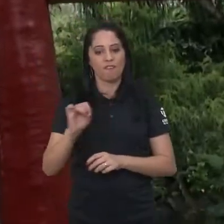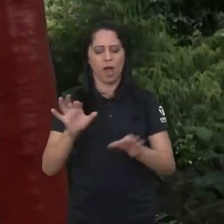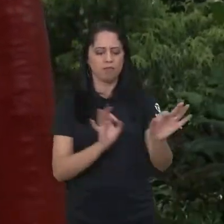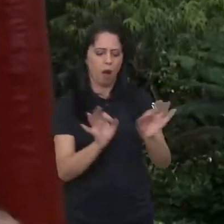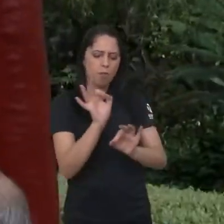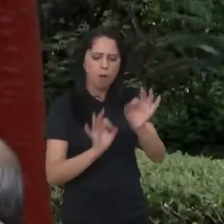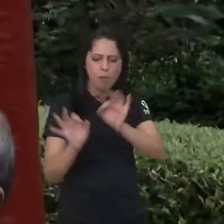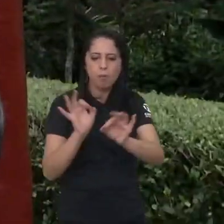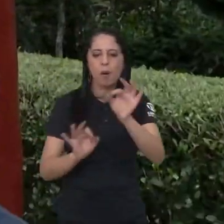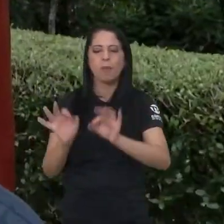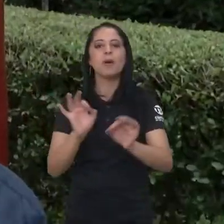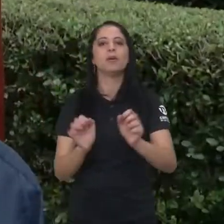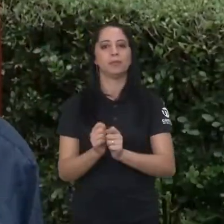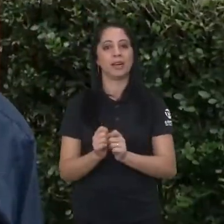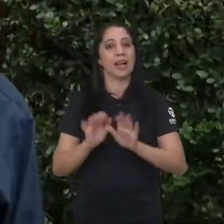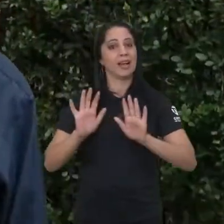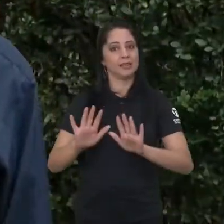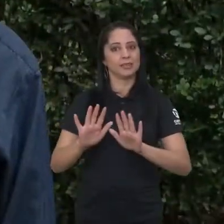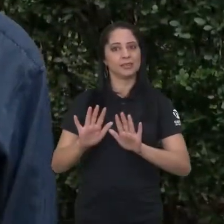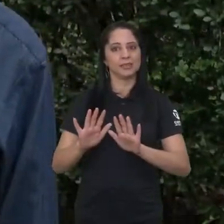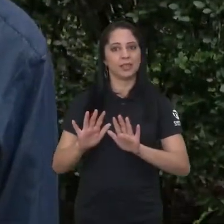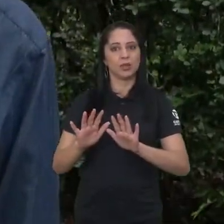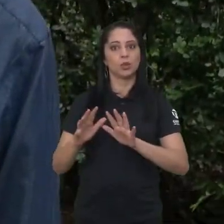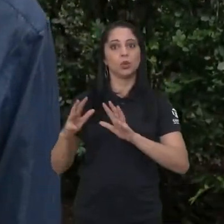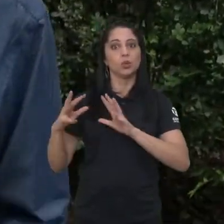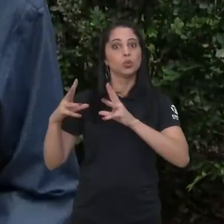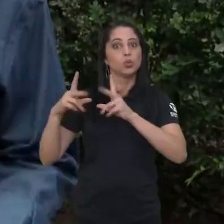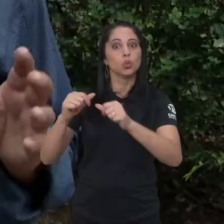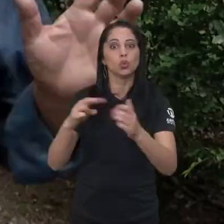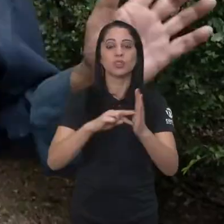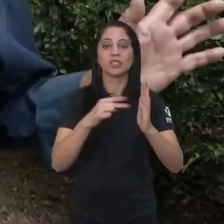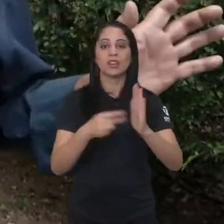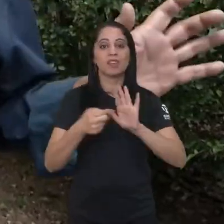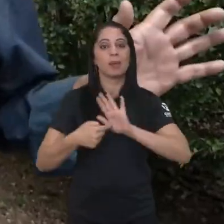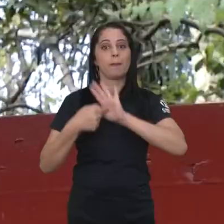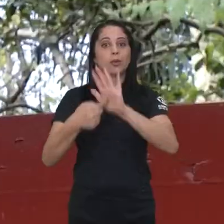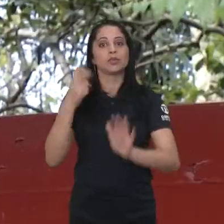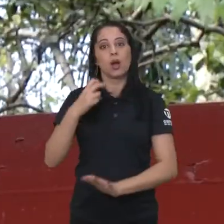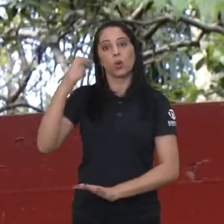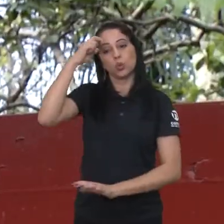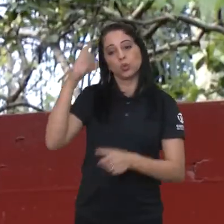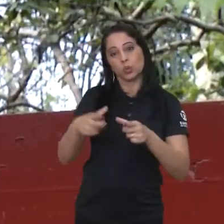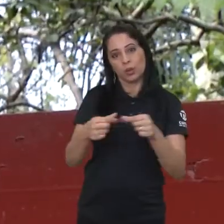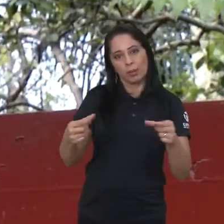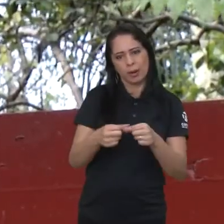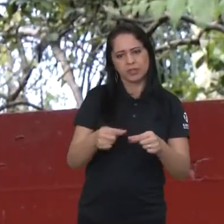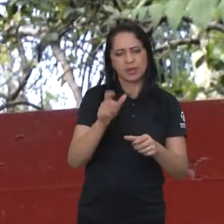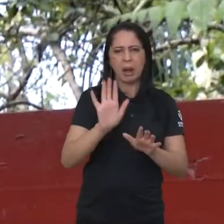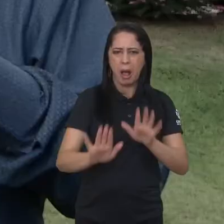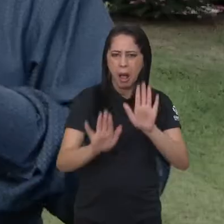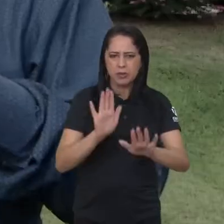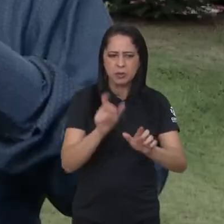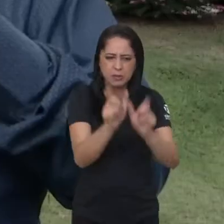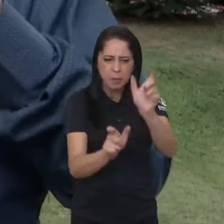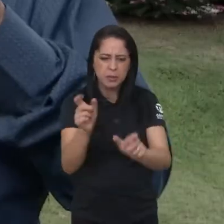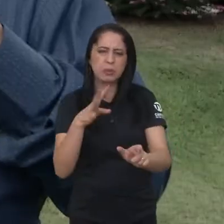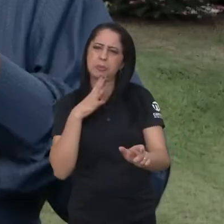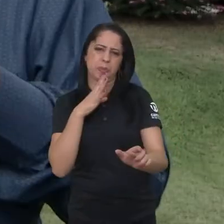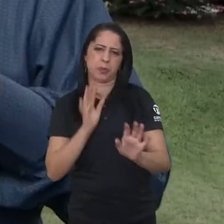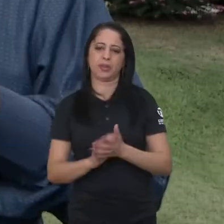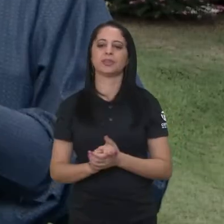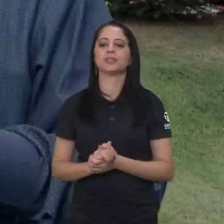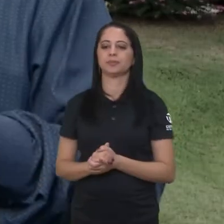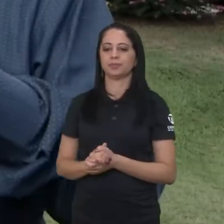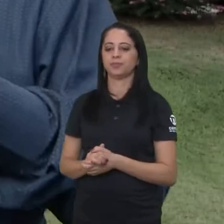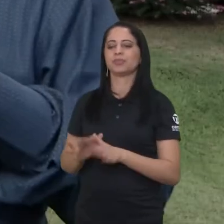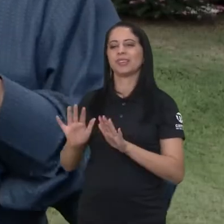Para o parlamentar, essas obras vão ajudar a apresentar a cultura japonesa para quem ainda não conhece. Quando a gente